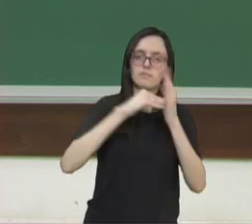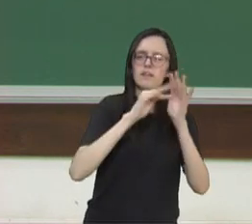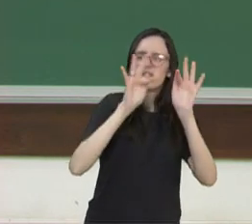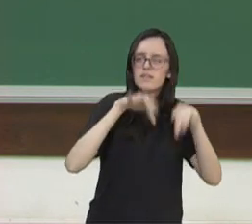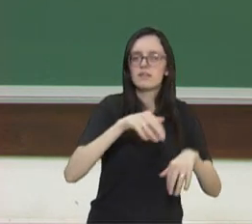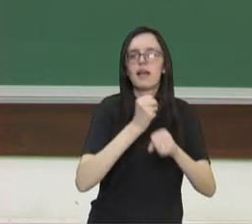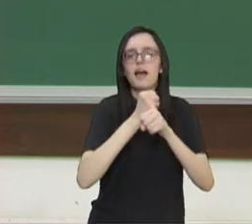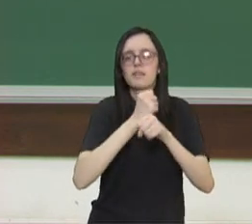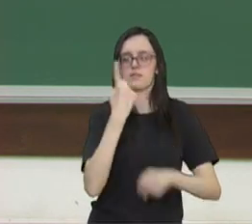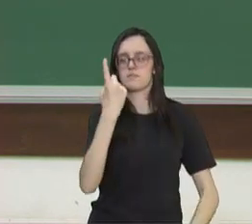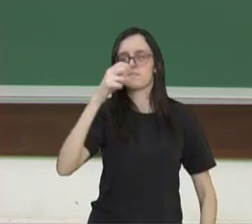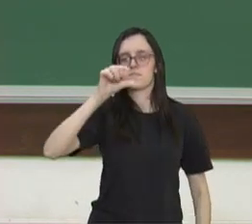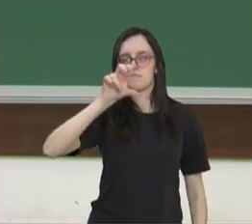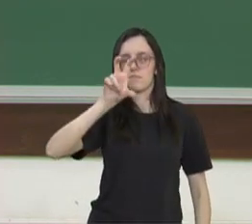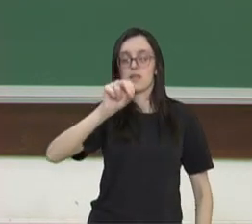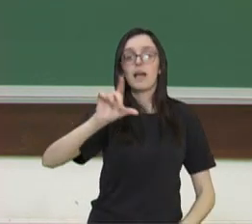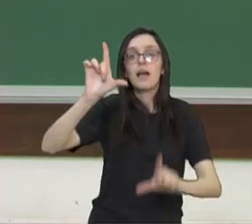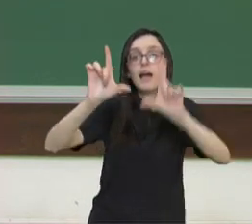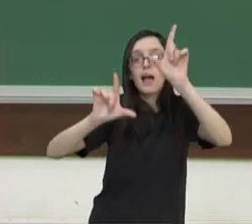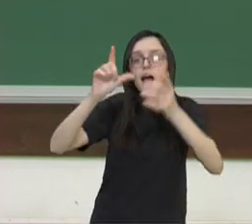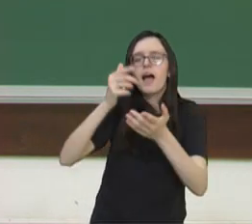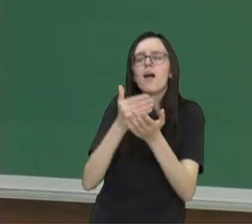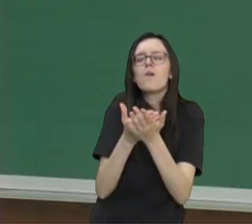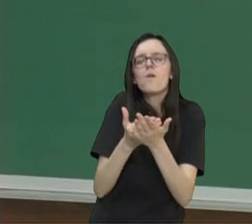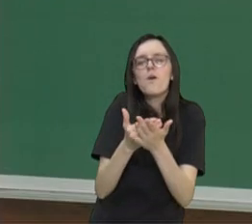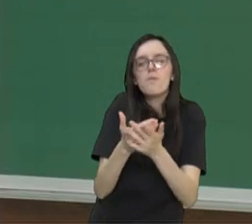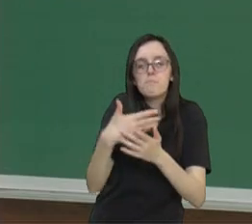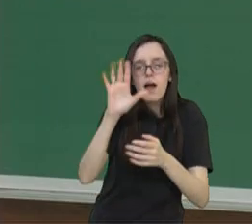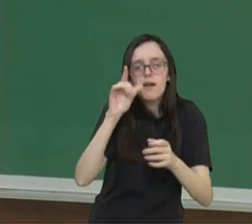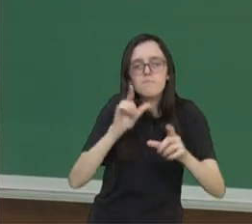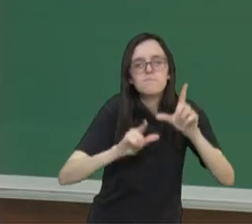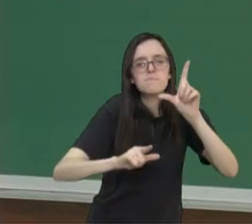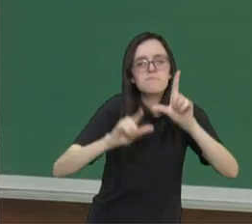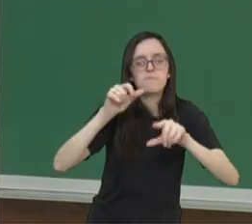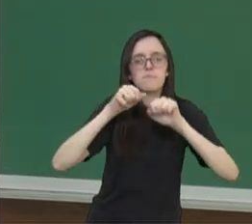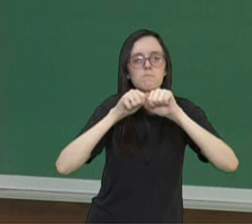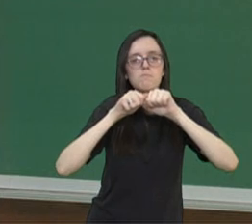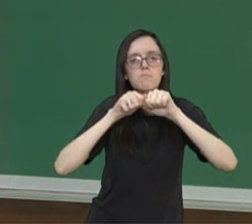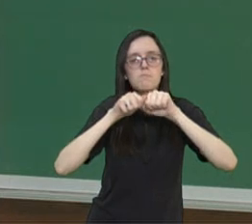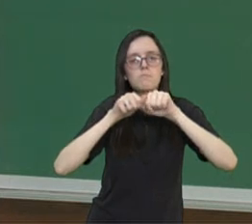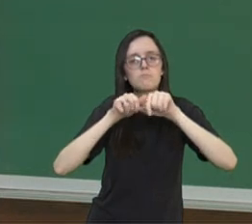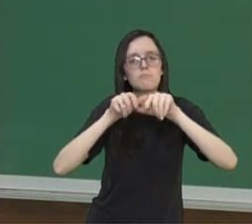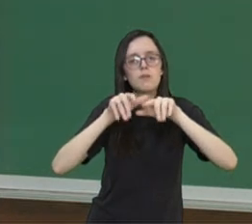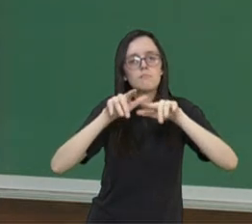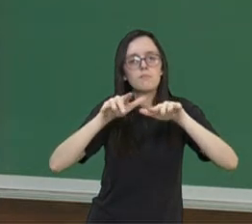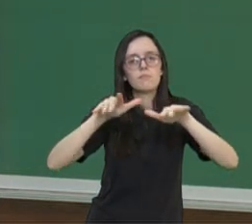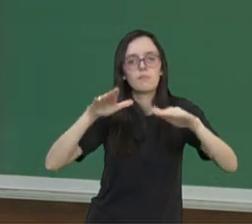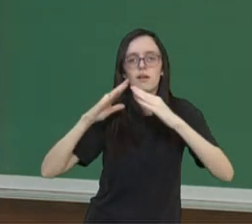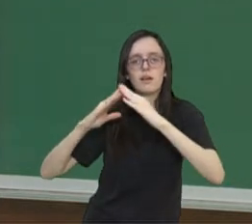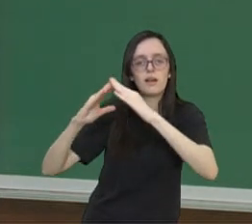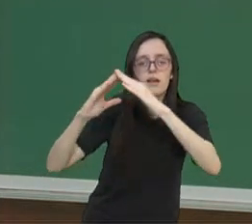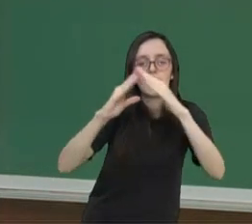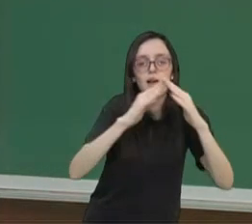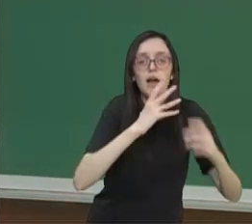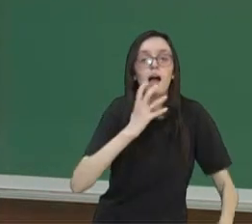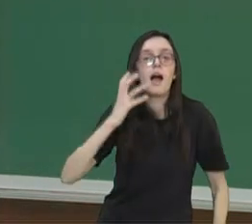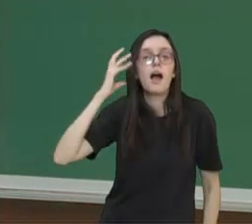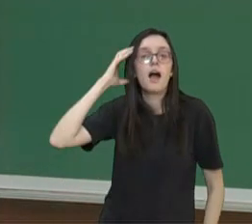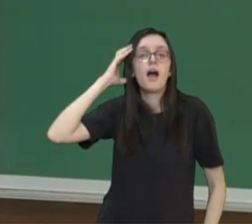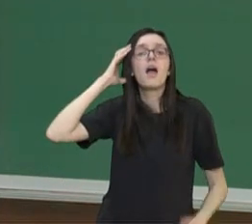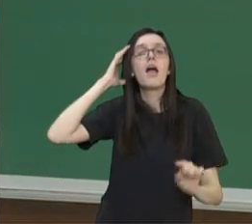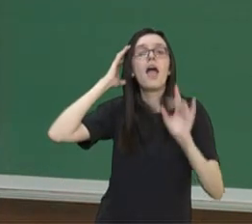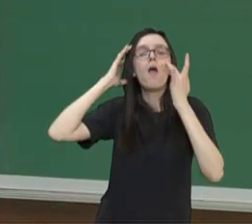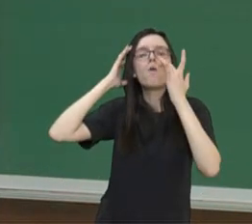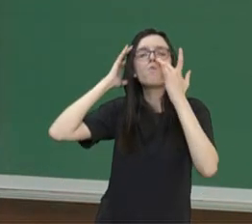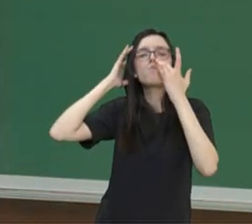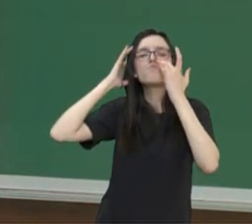anos 50, quando a televisão começou a ganhar mais espaço nas casas brasileiras, o rádio viveu o que nós chamamos de a era